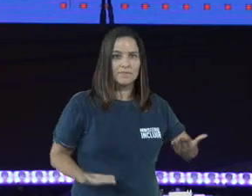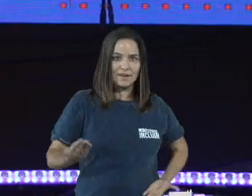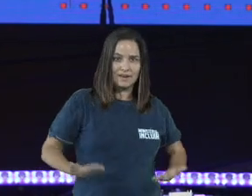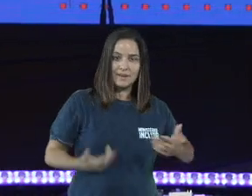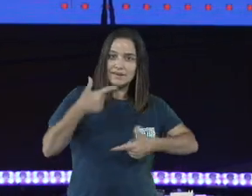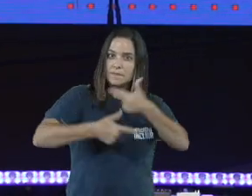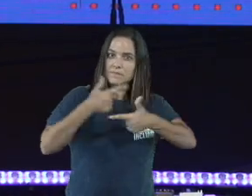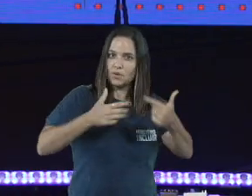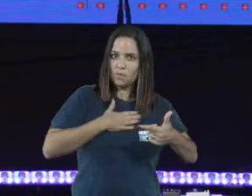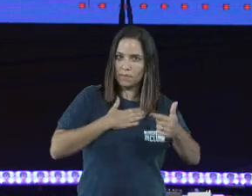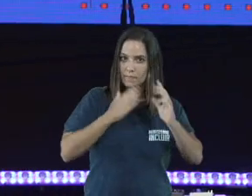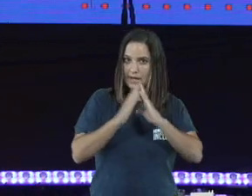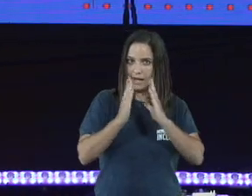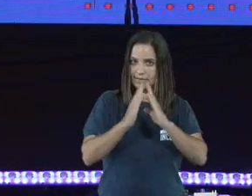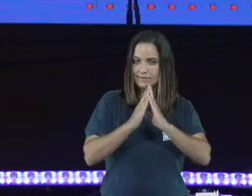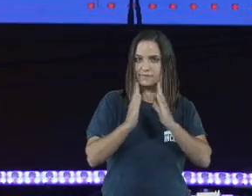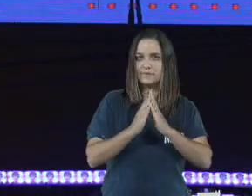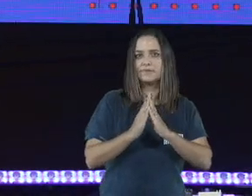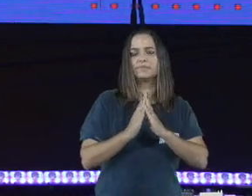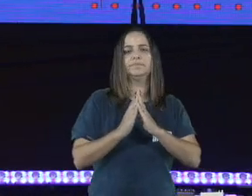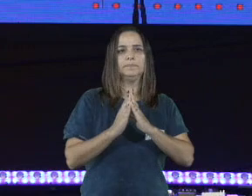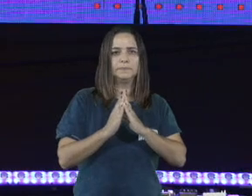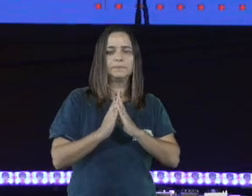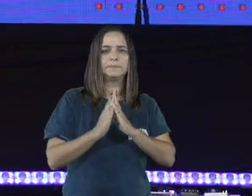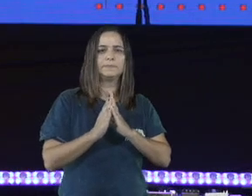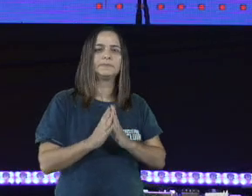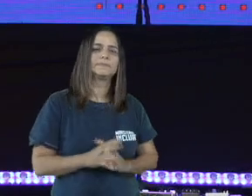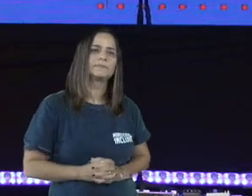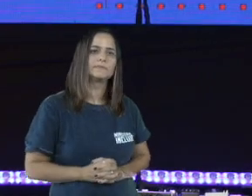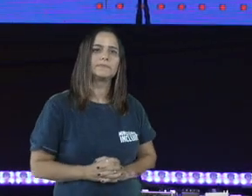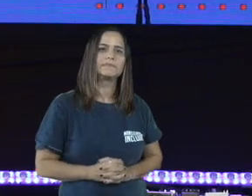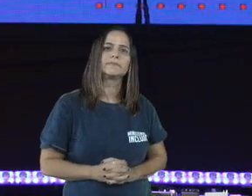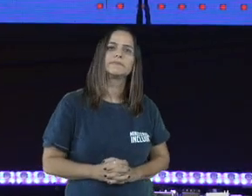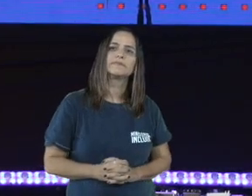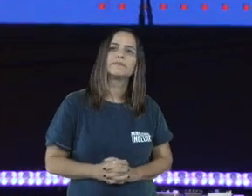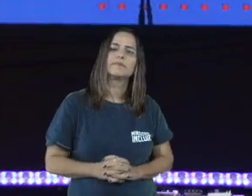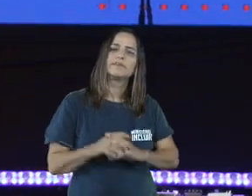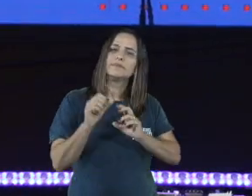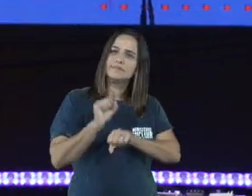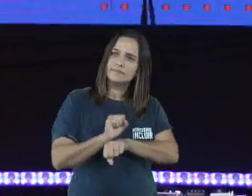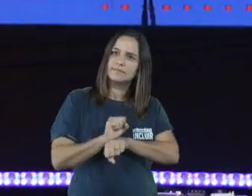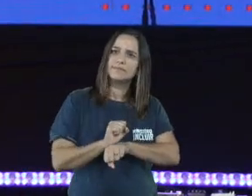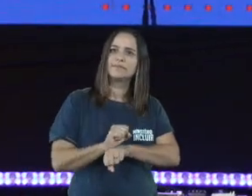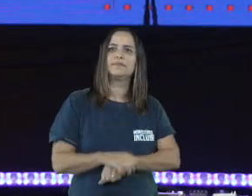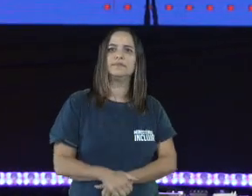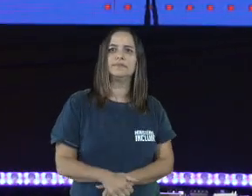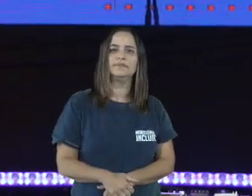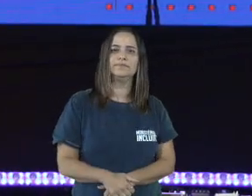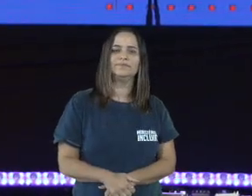vegetal dentro a gente não sabia pediu o dinheiro da passagem nós mandamos nós não sabia que não tinha dinheiro nem para comer no